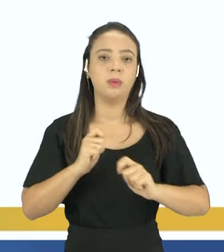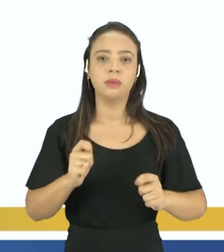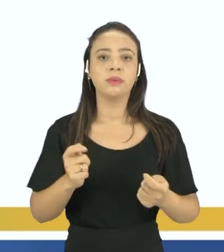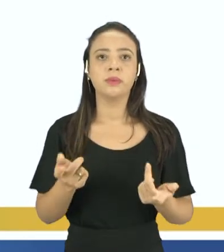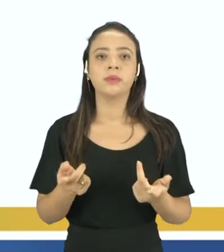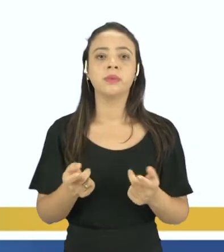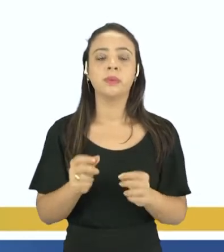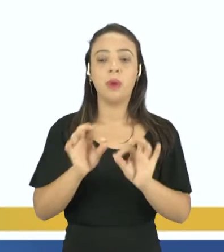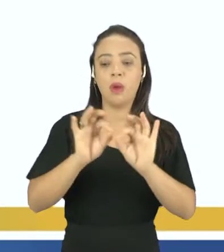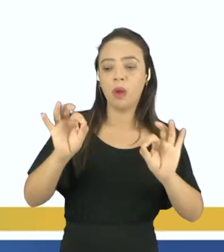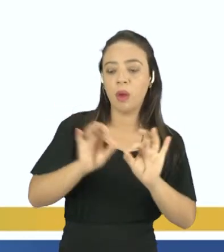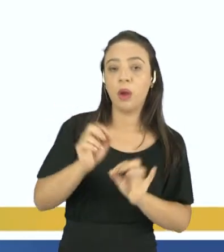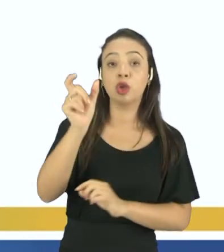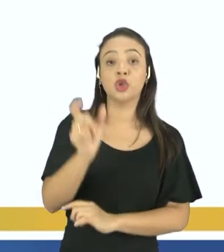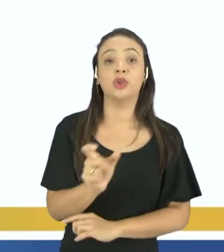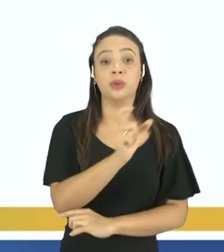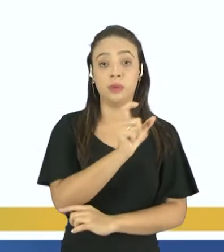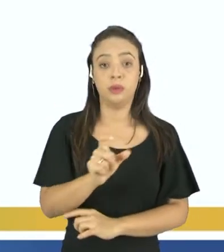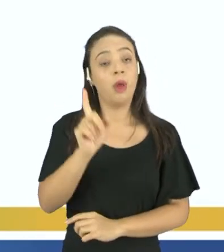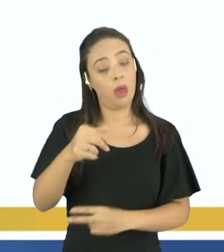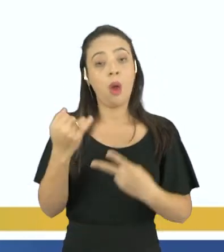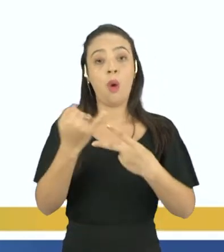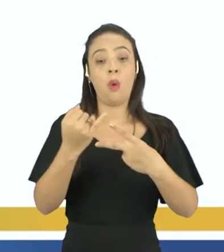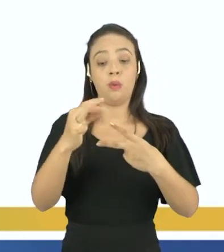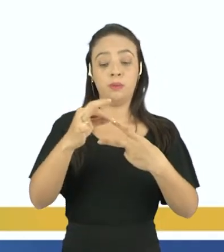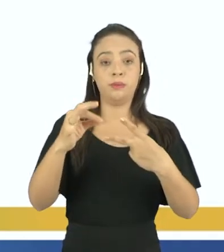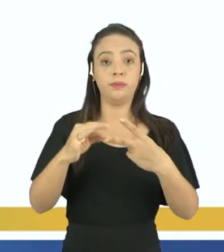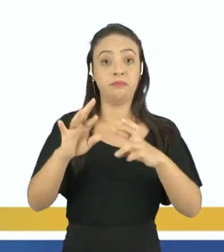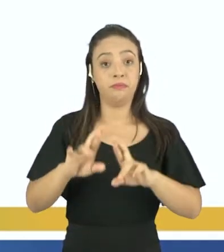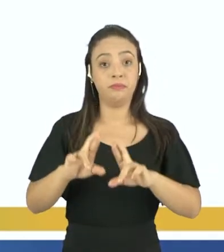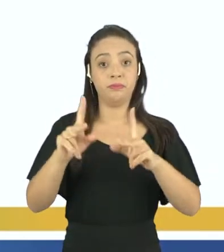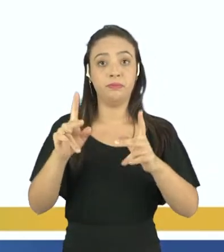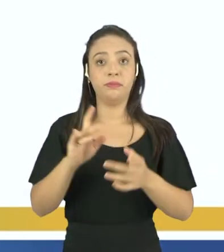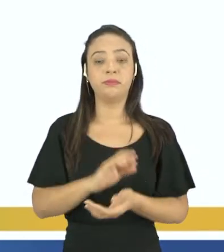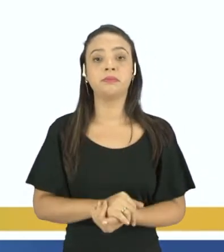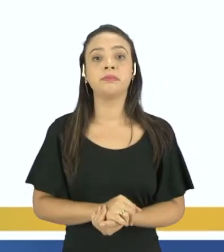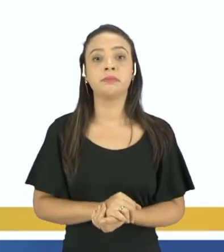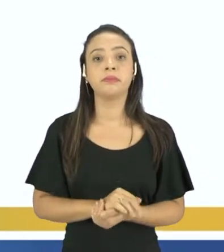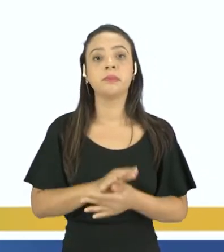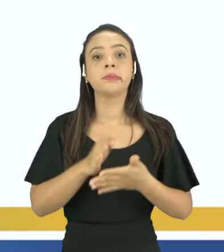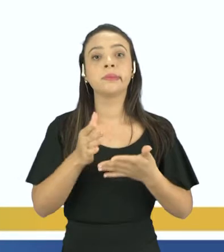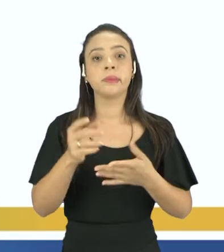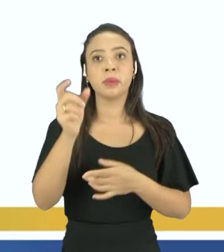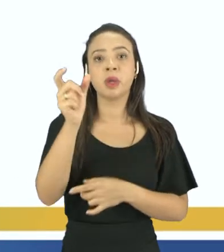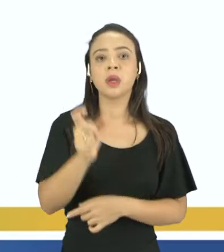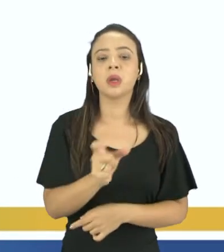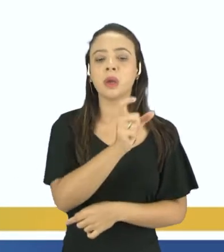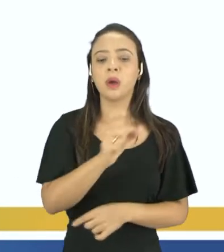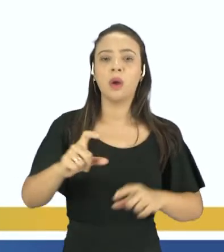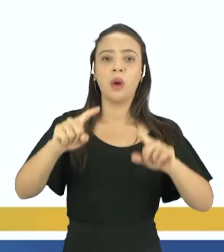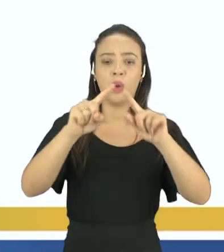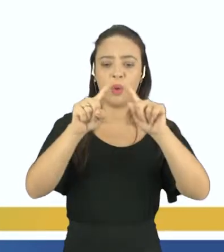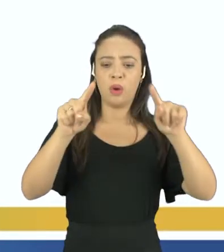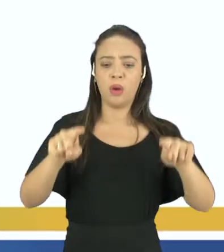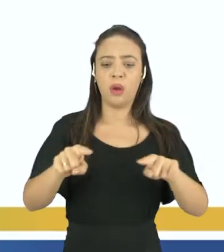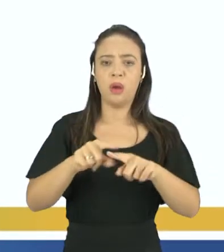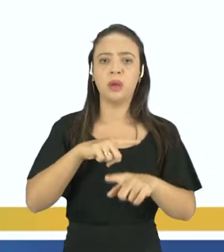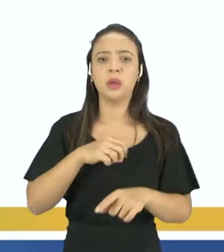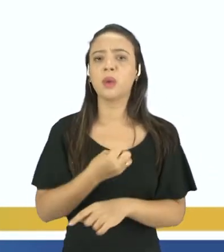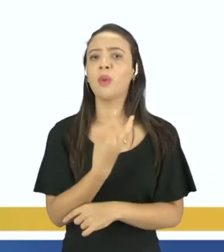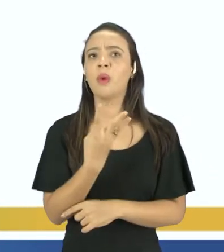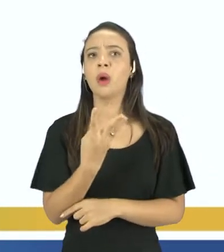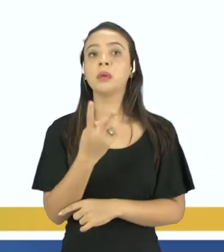diagonais no triângulo ele é um polígono diferenciado né por isso no nosso quadrado e Quantas diagonais Nós temos duas né